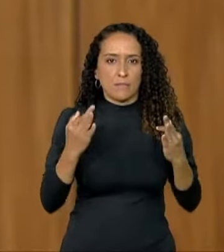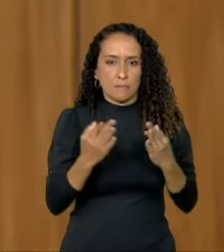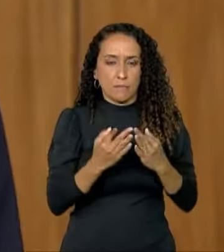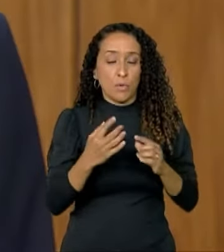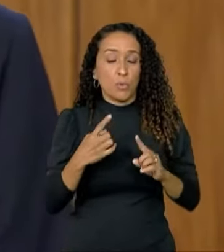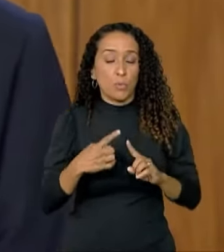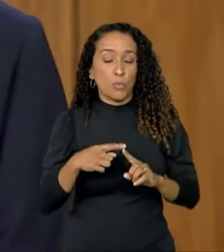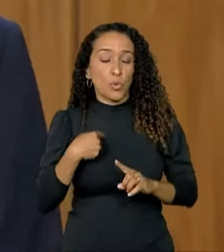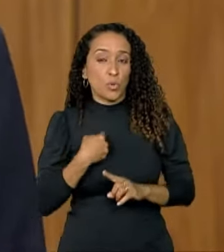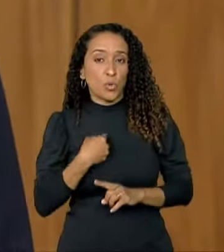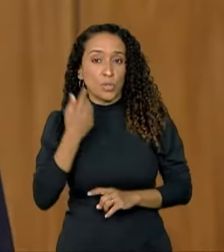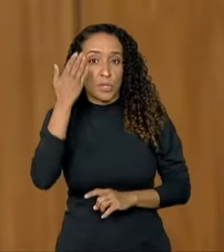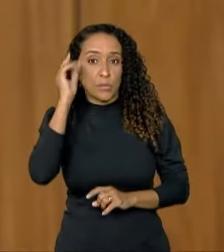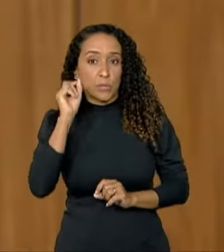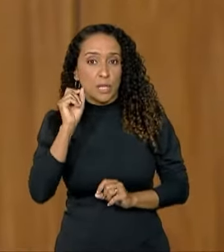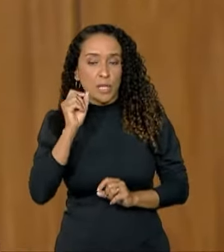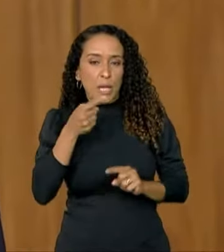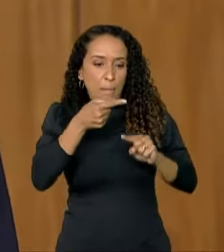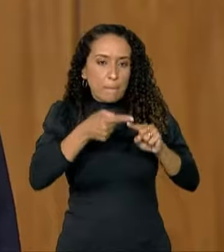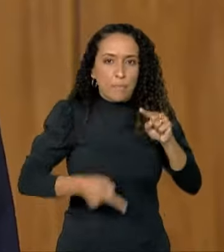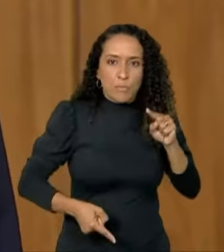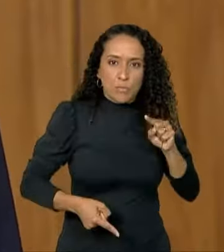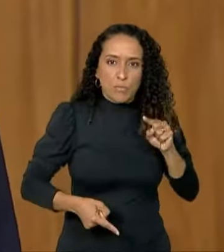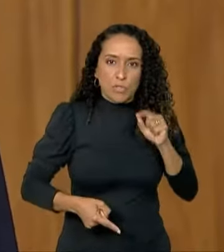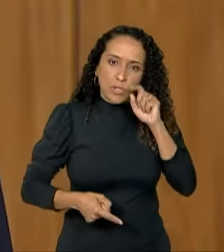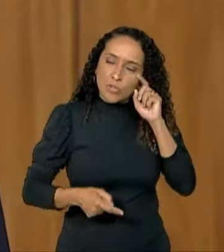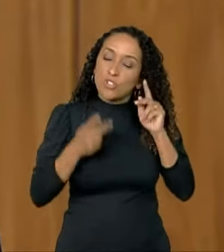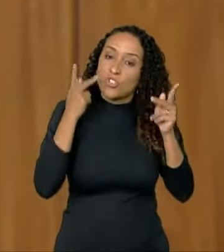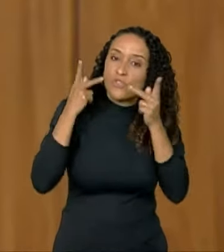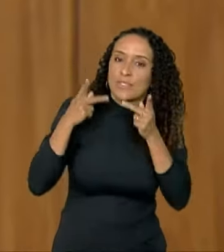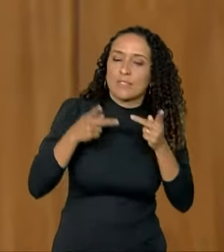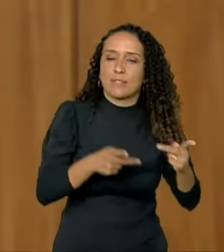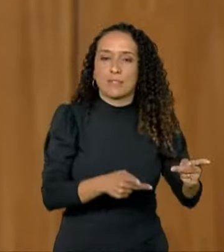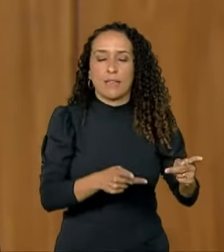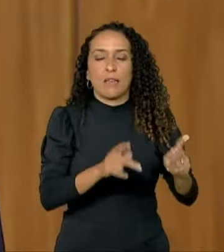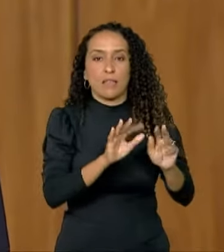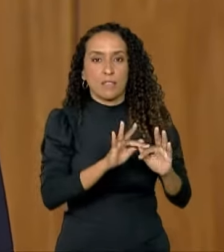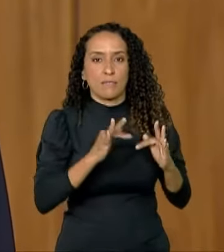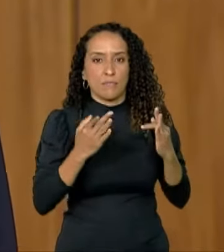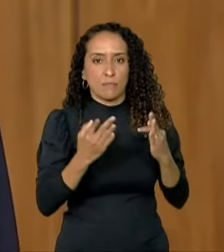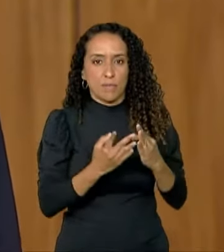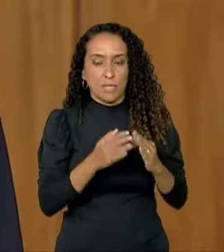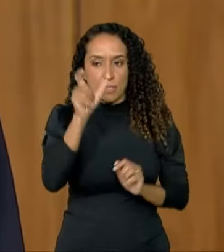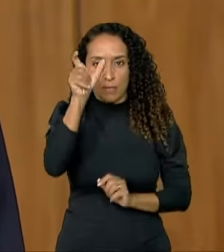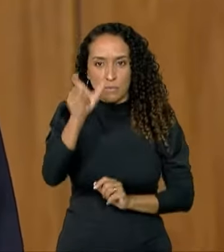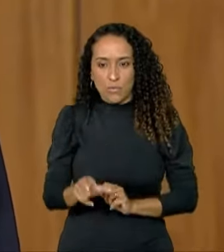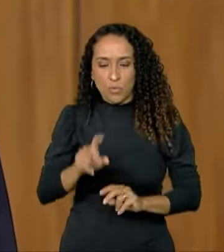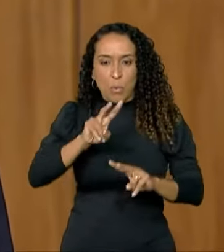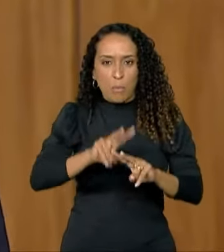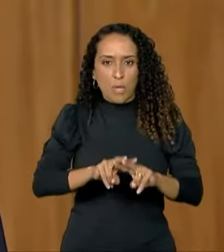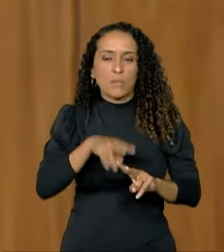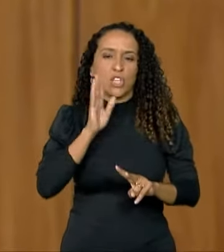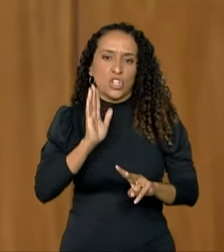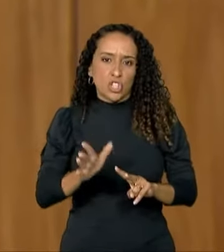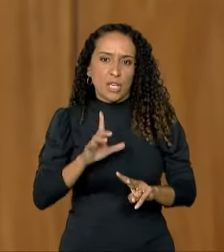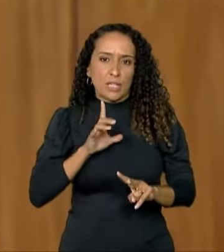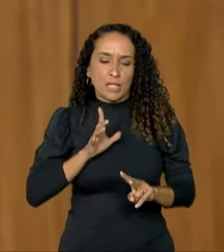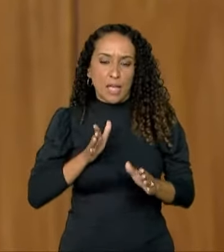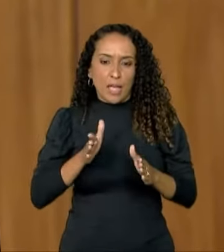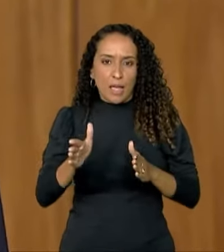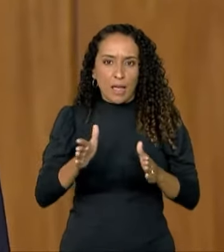nós entendemos que a proibição de visita às famílias dos presos que já se encontram no